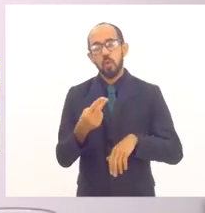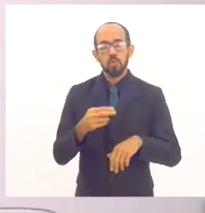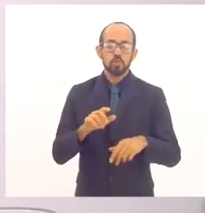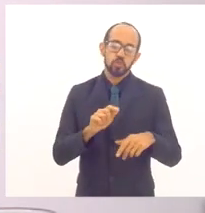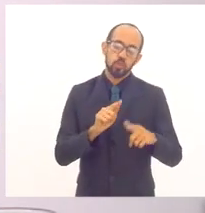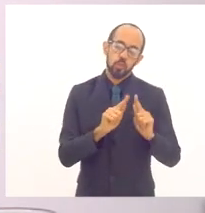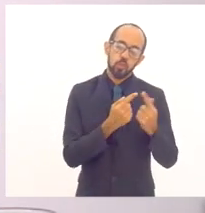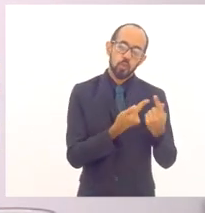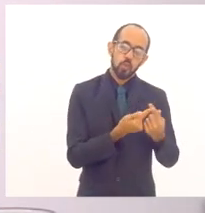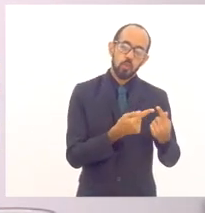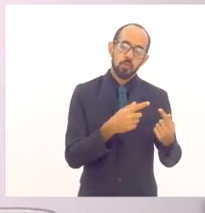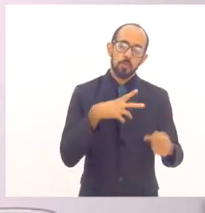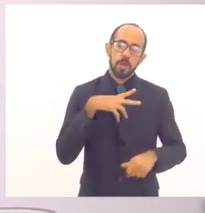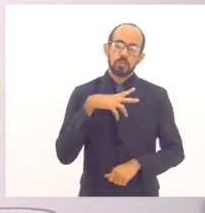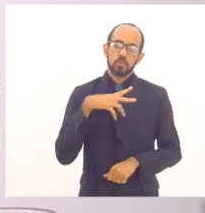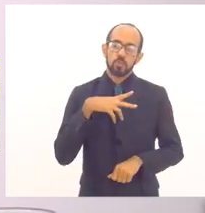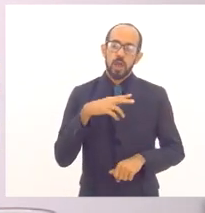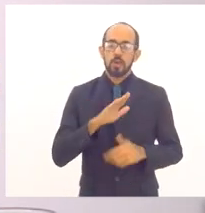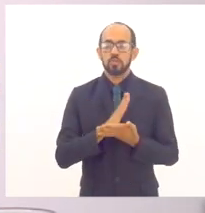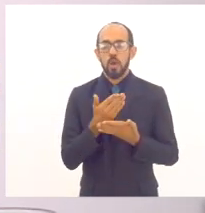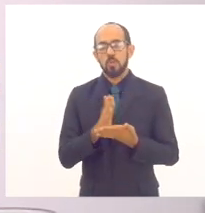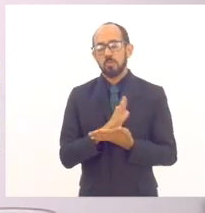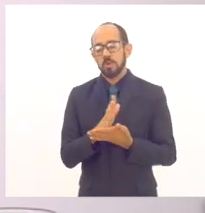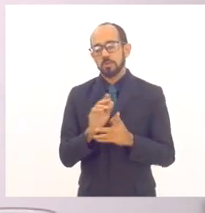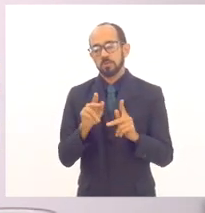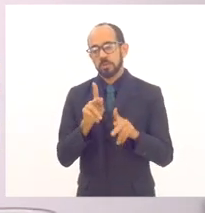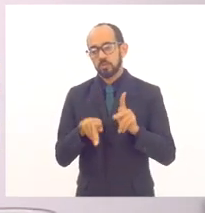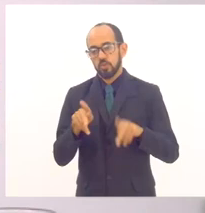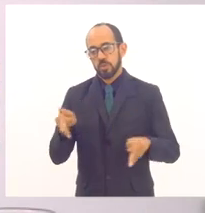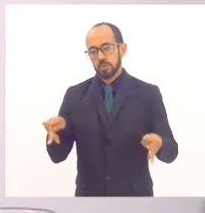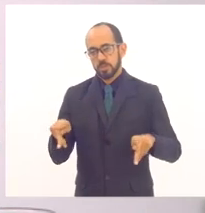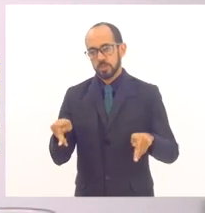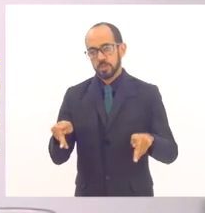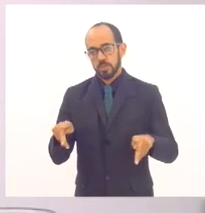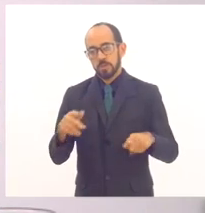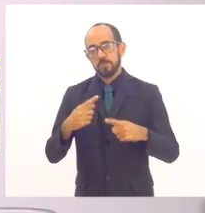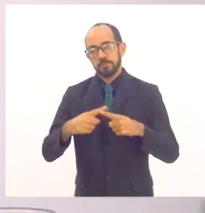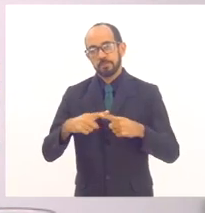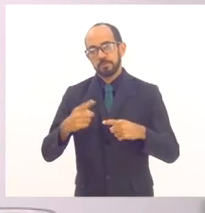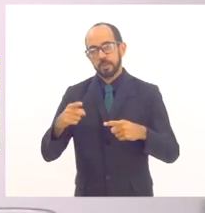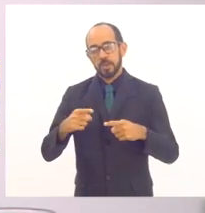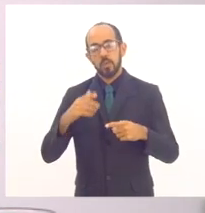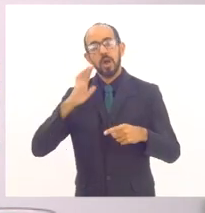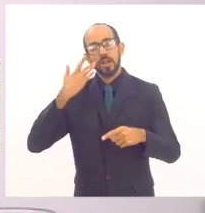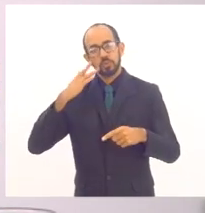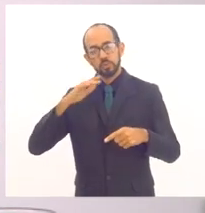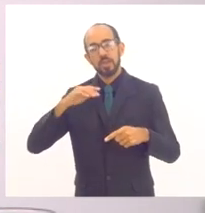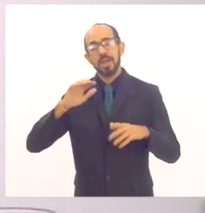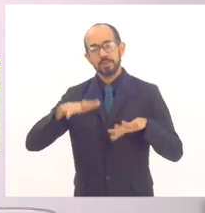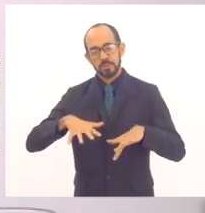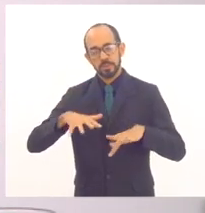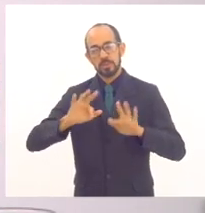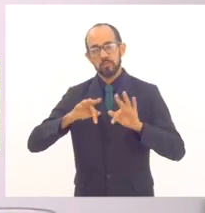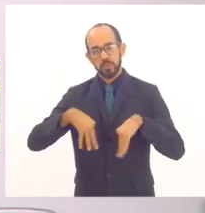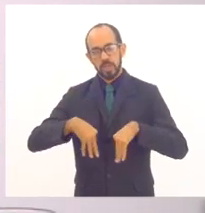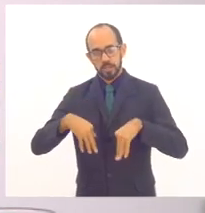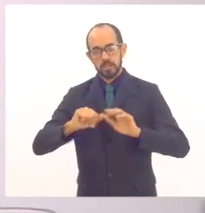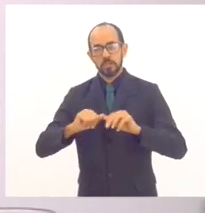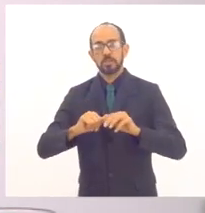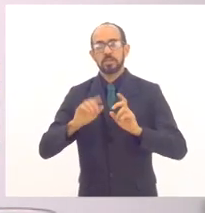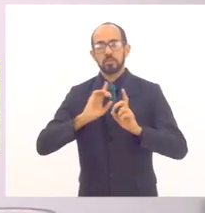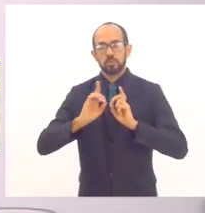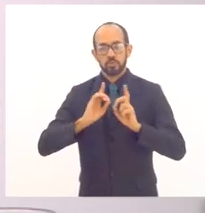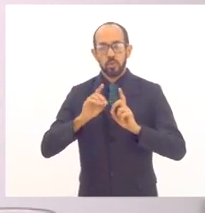grupo específico ou de algumas pessoas. Porque aí eu acho que a discussão ela encerra e a gente consegue